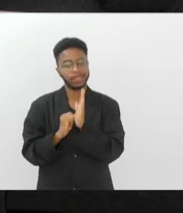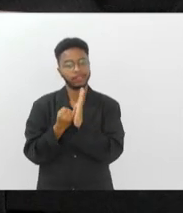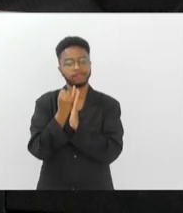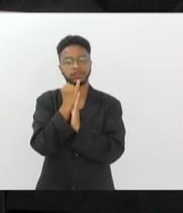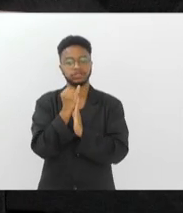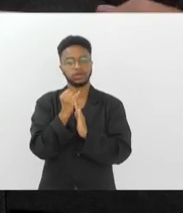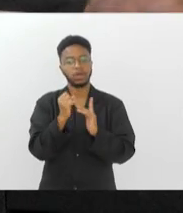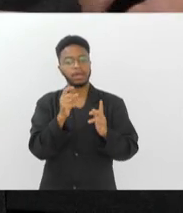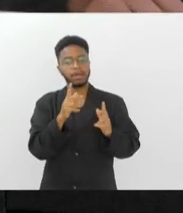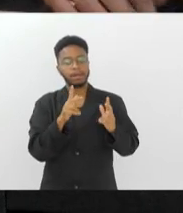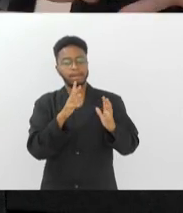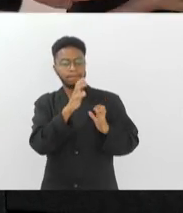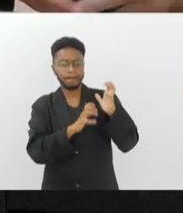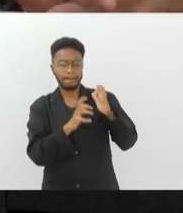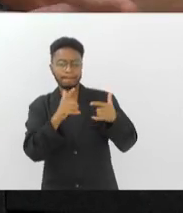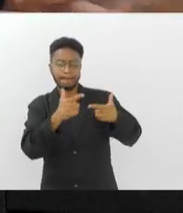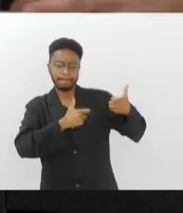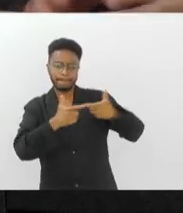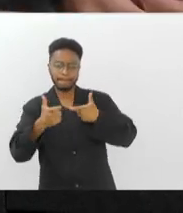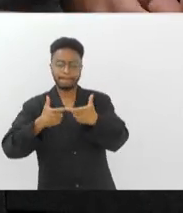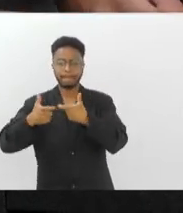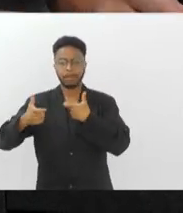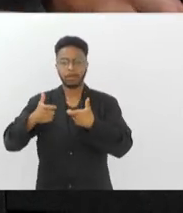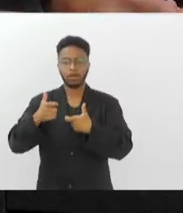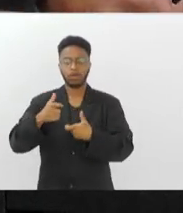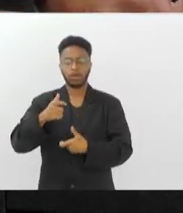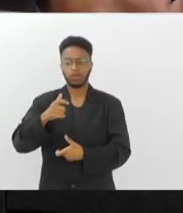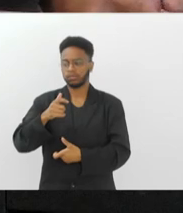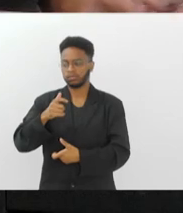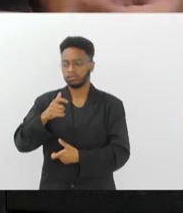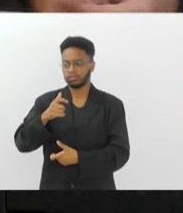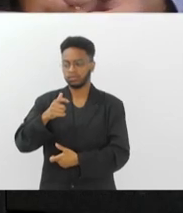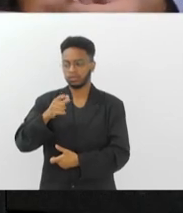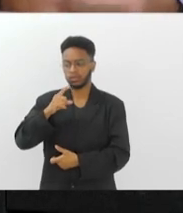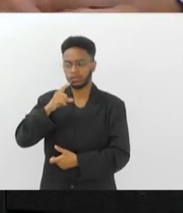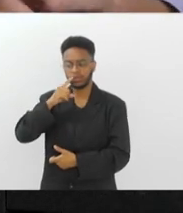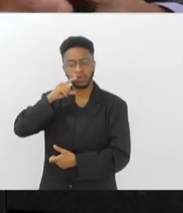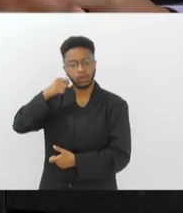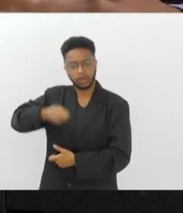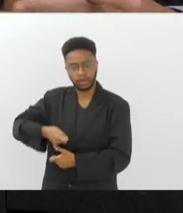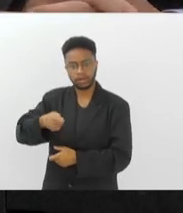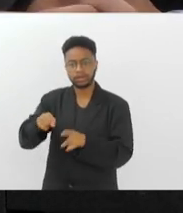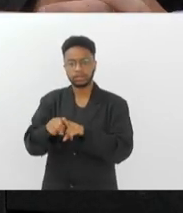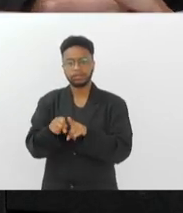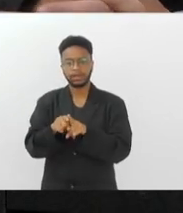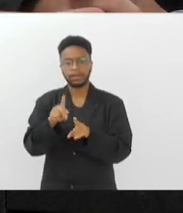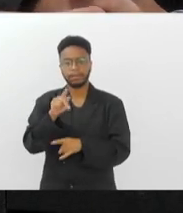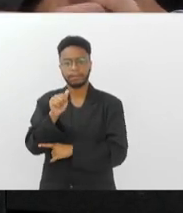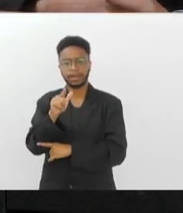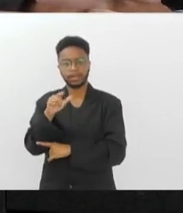bélicos na Ucrânia e na Palestina, que impactam nos sistemas alimentar e de